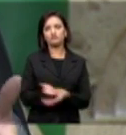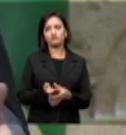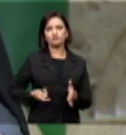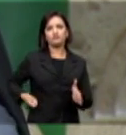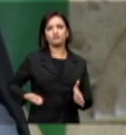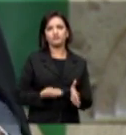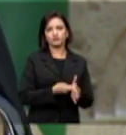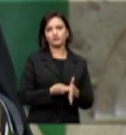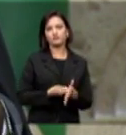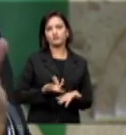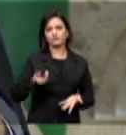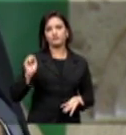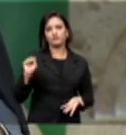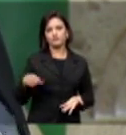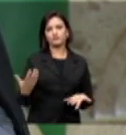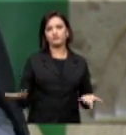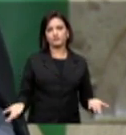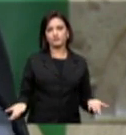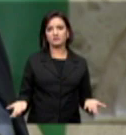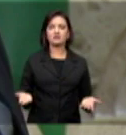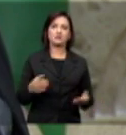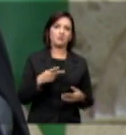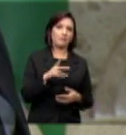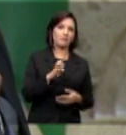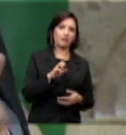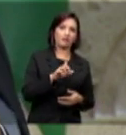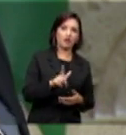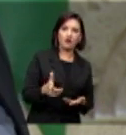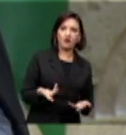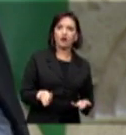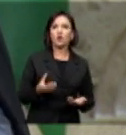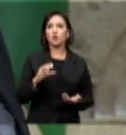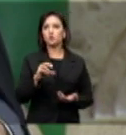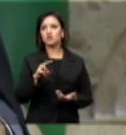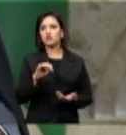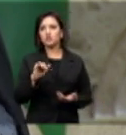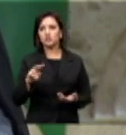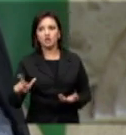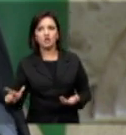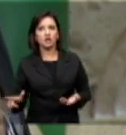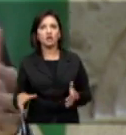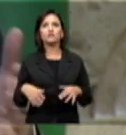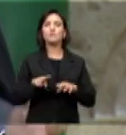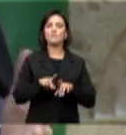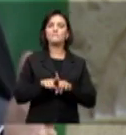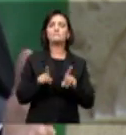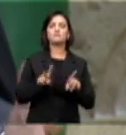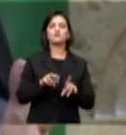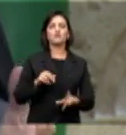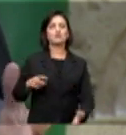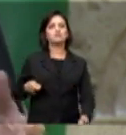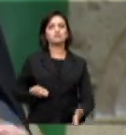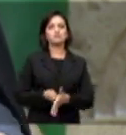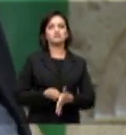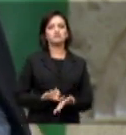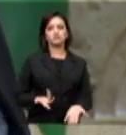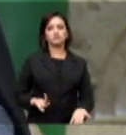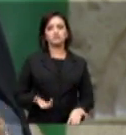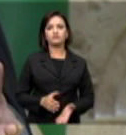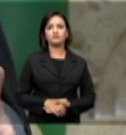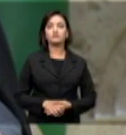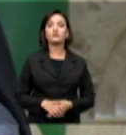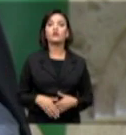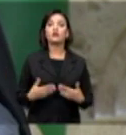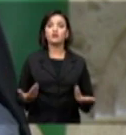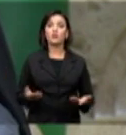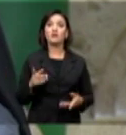legais cabíveis, seja na esfera penal, seja na esfera civil, enfim, seja na esfera administrativa. Este é